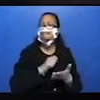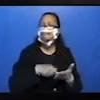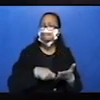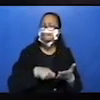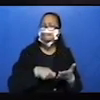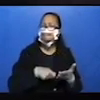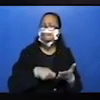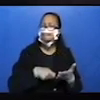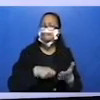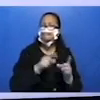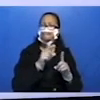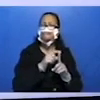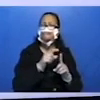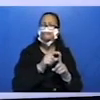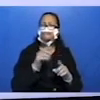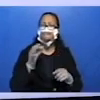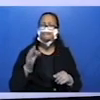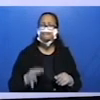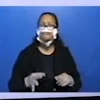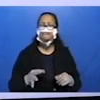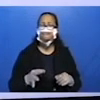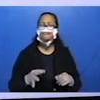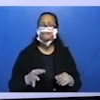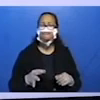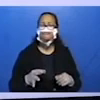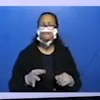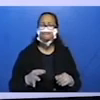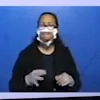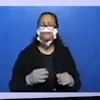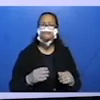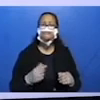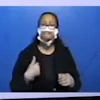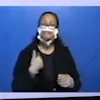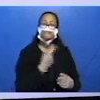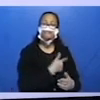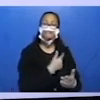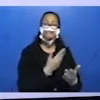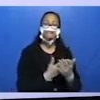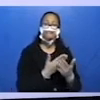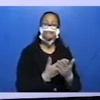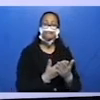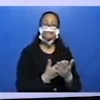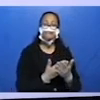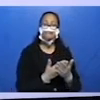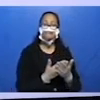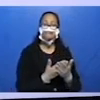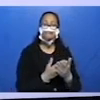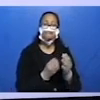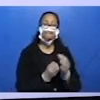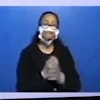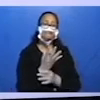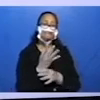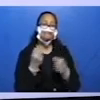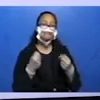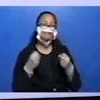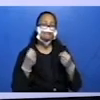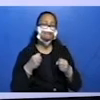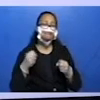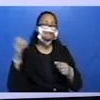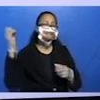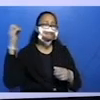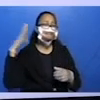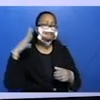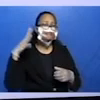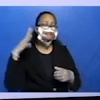com a palavra correta. Nossa aula, nós estudamos as plantas precisam de luz, lemos